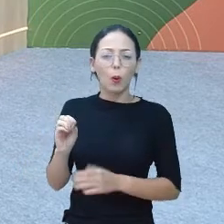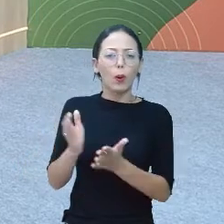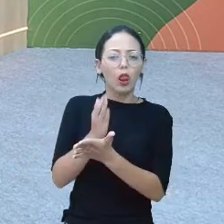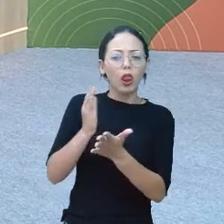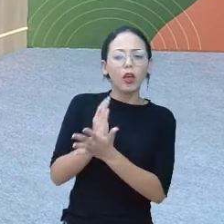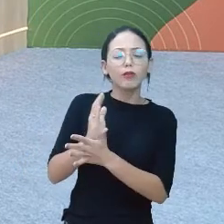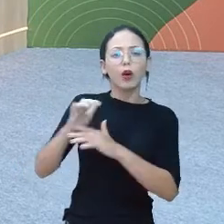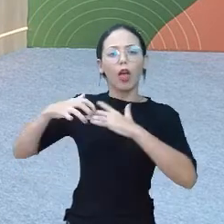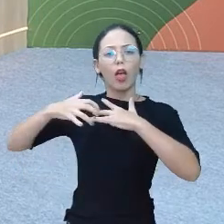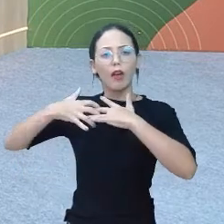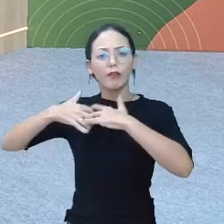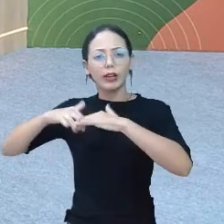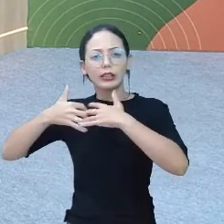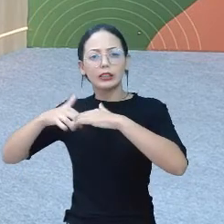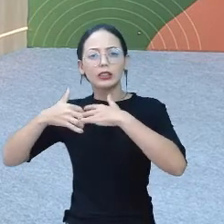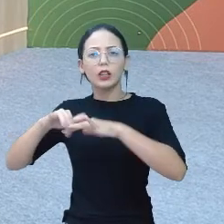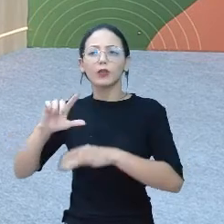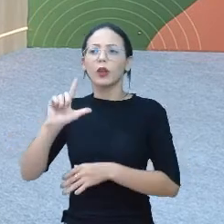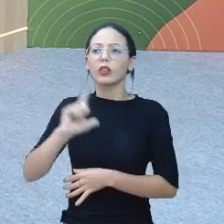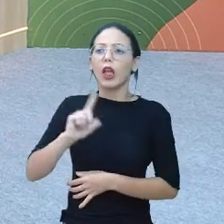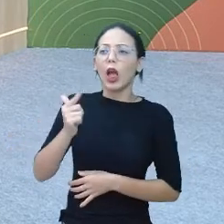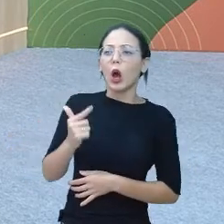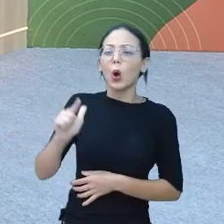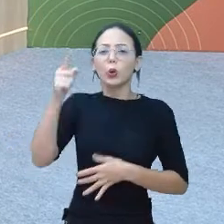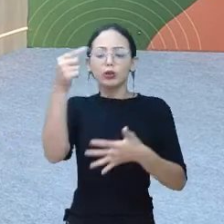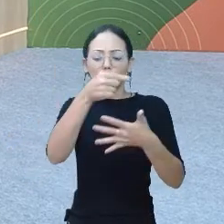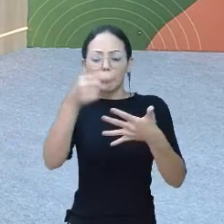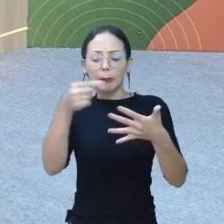outros pontos muito mais importantes do que isso,